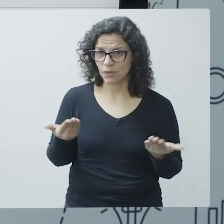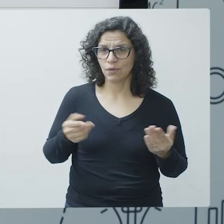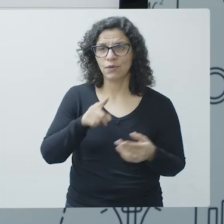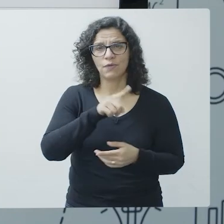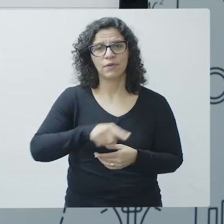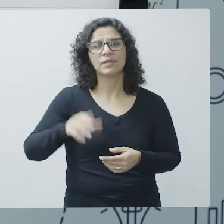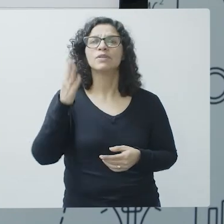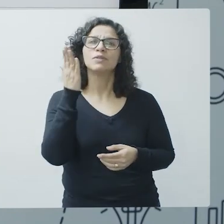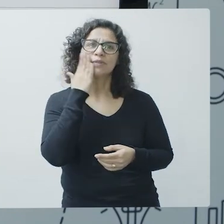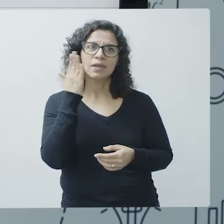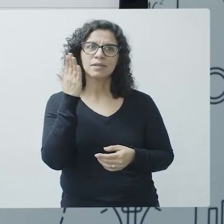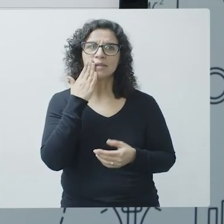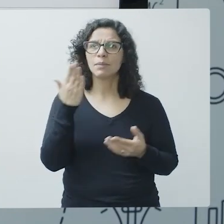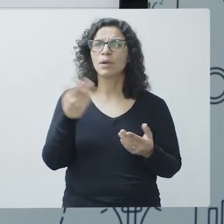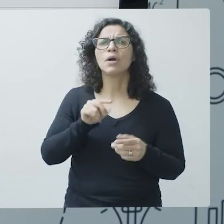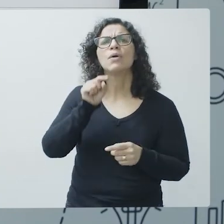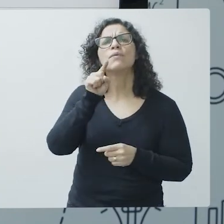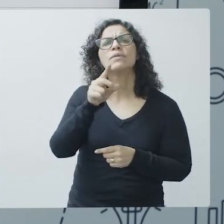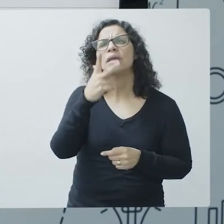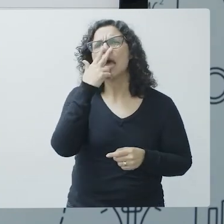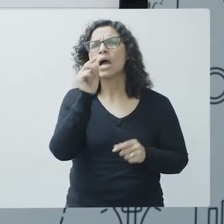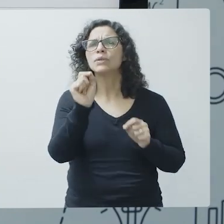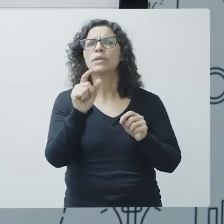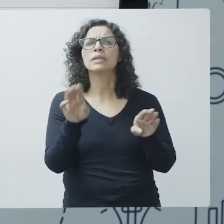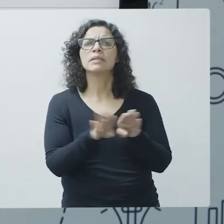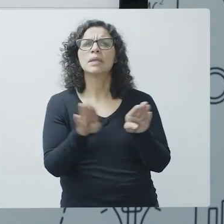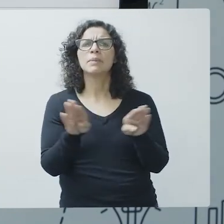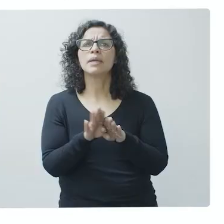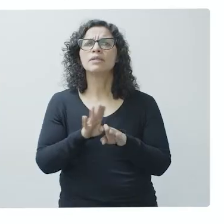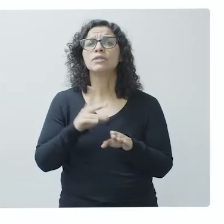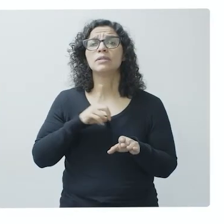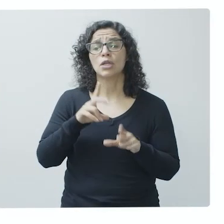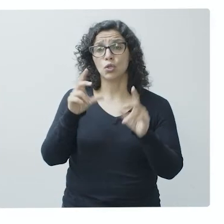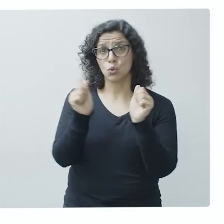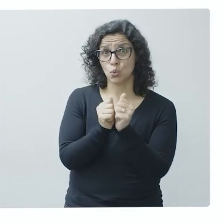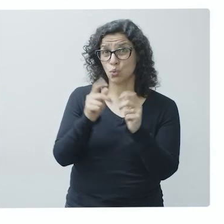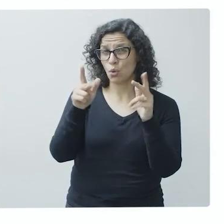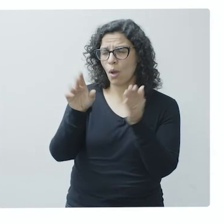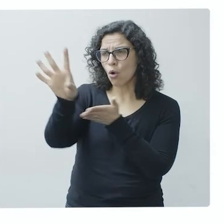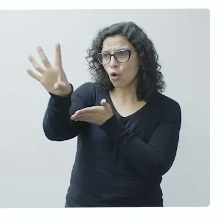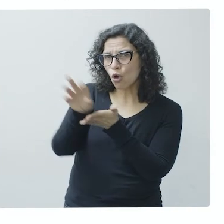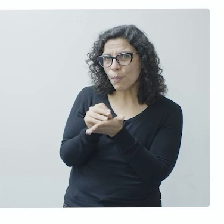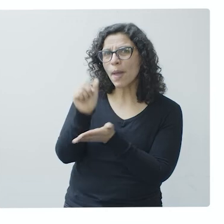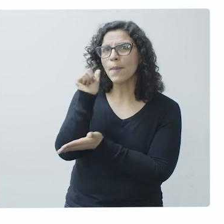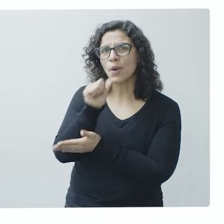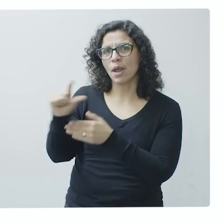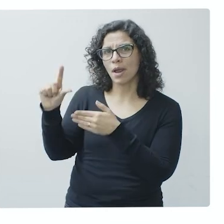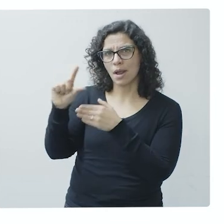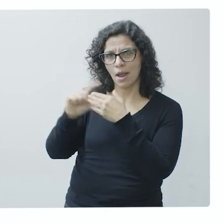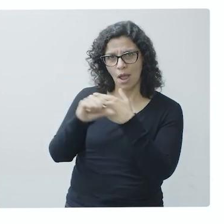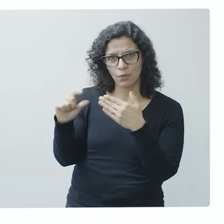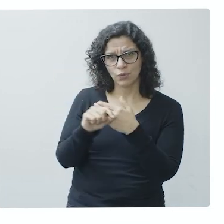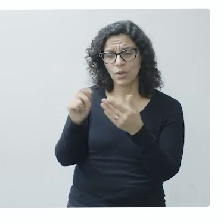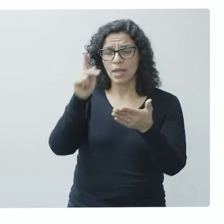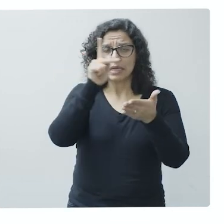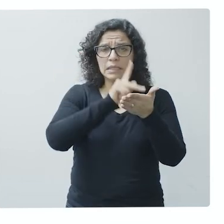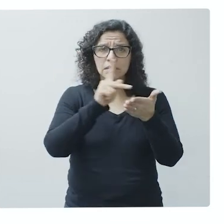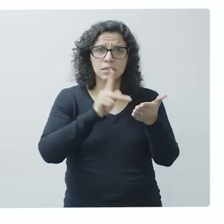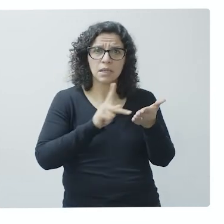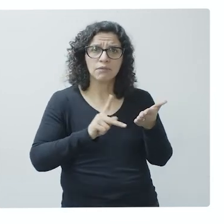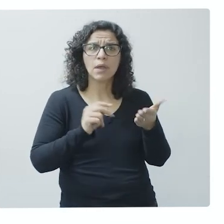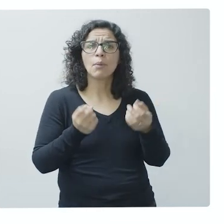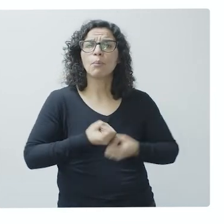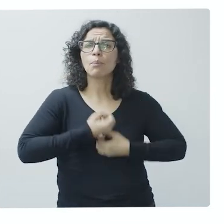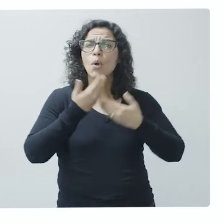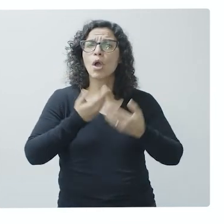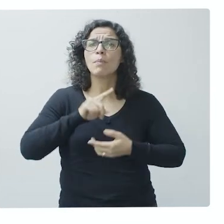como vocês já sabem, o que você acha de se inspirar em Cecília Meirelles e escrever um poema sobre as